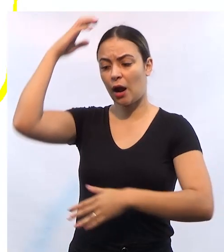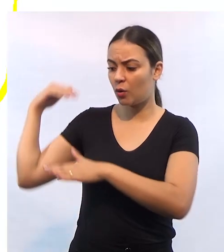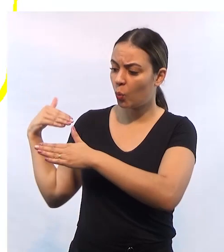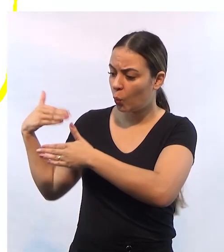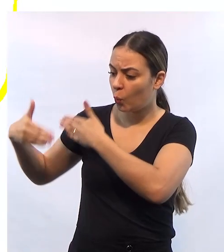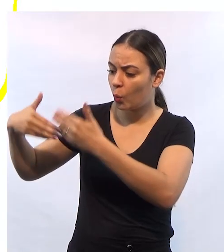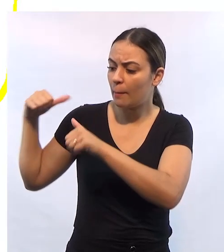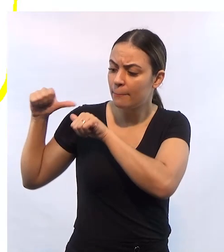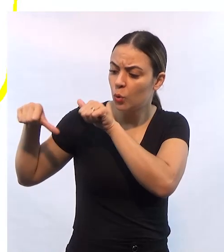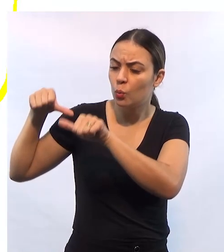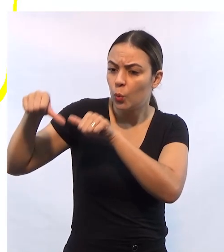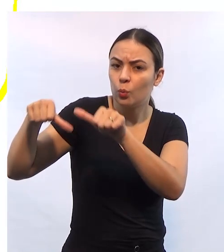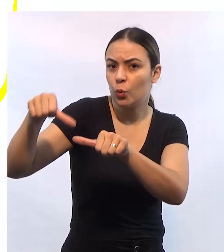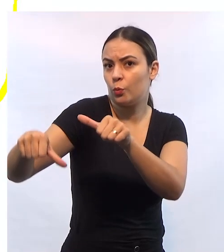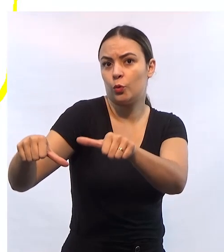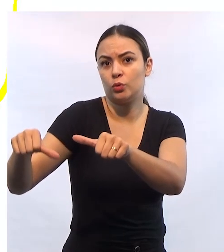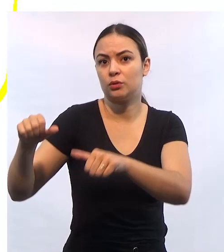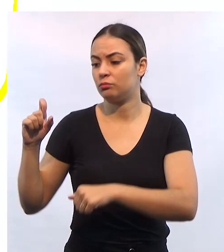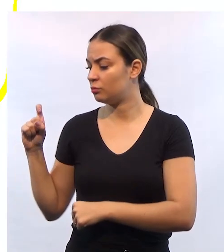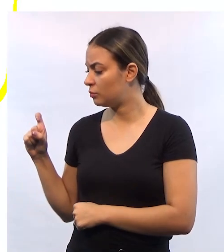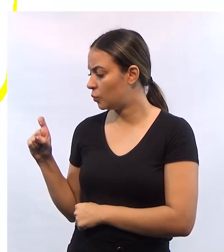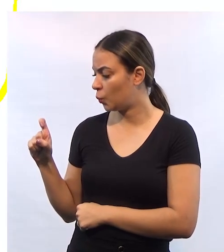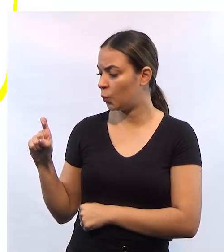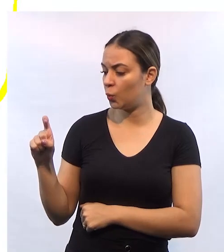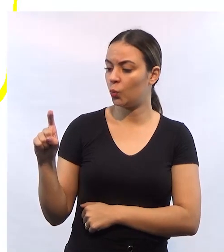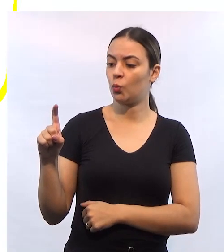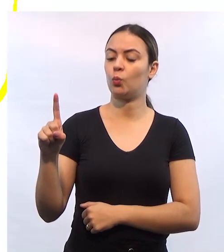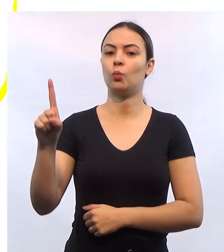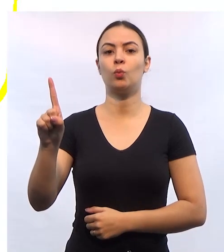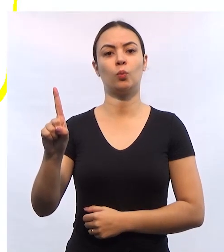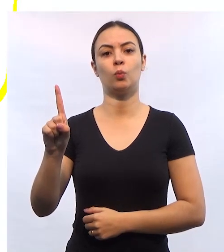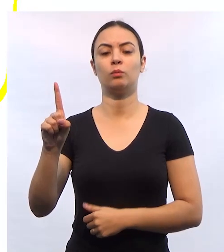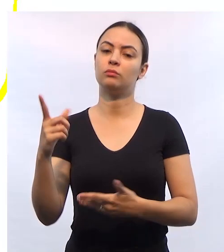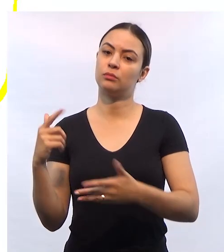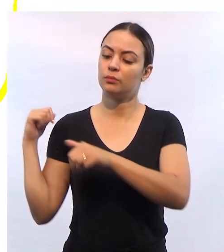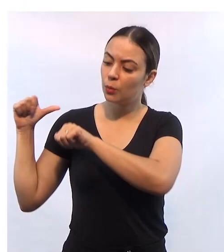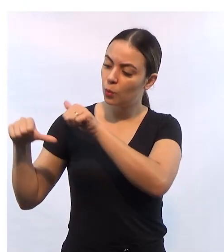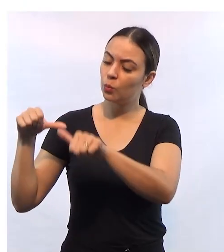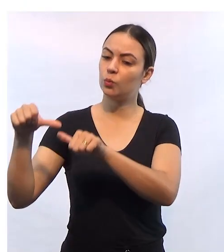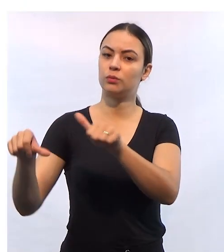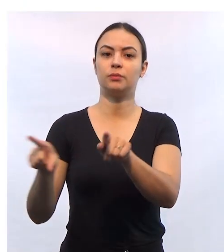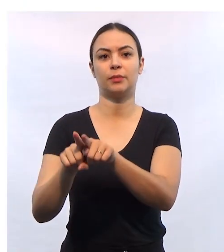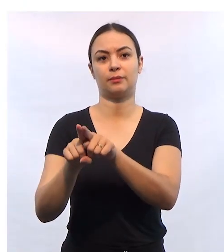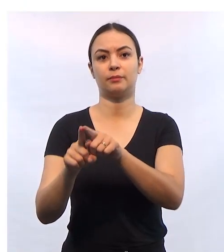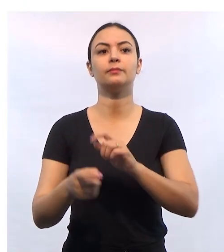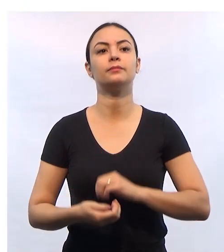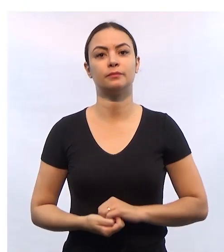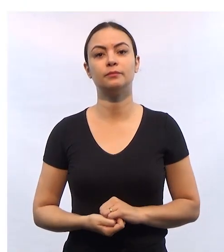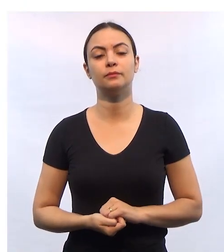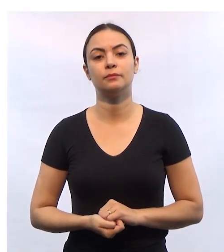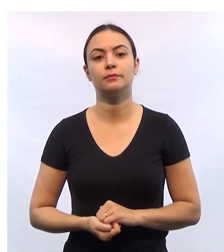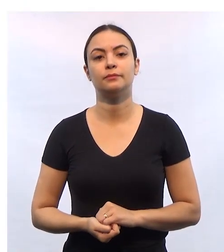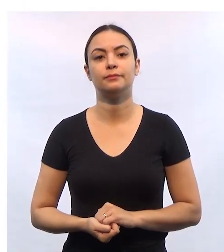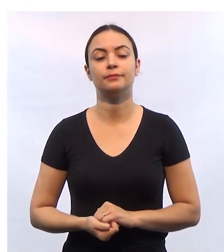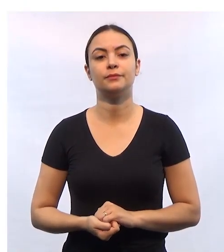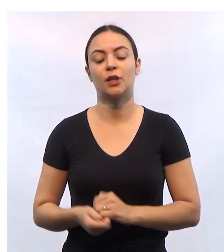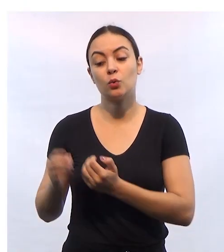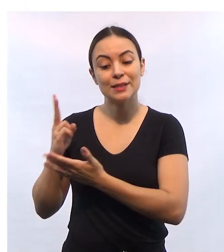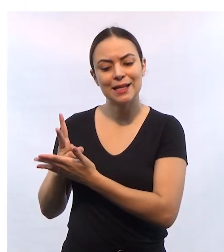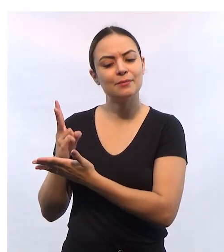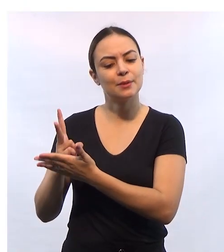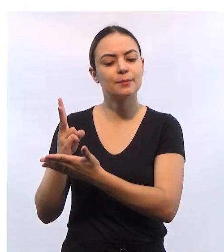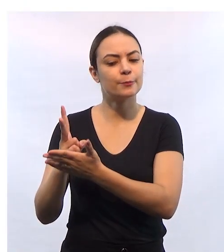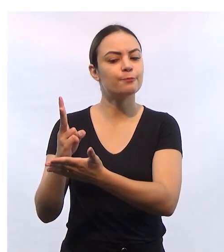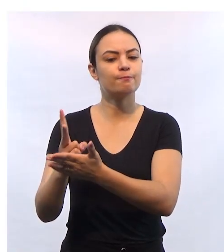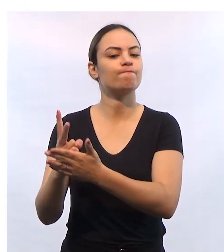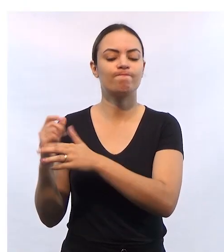no homo, né? No homem que nós somos aí hoje. Tá? Nós viemos aí do macaco e fomos desenvolvendo cada